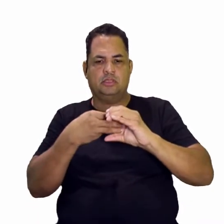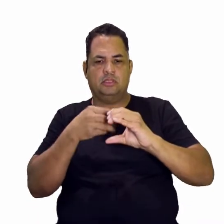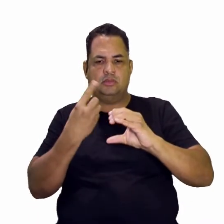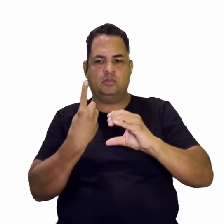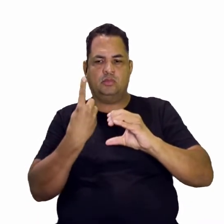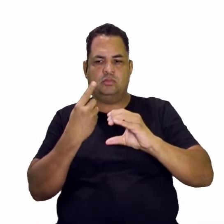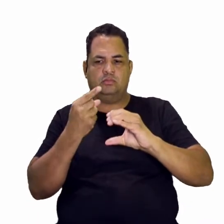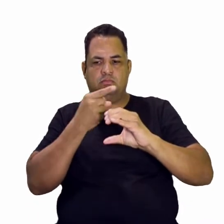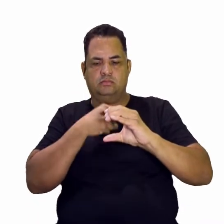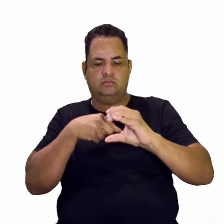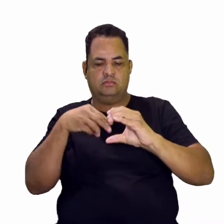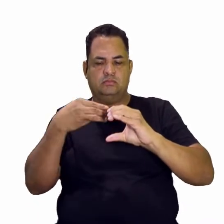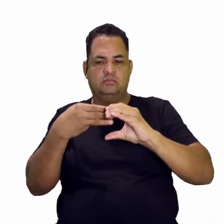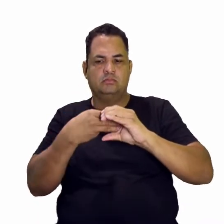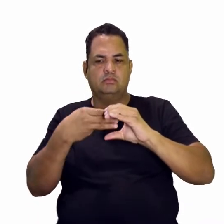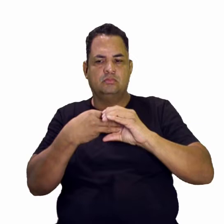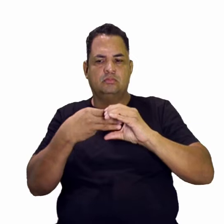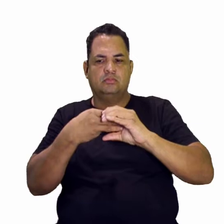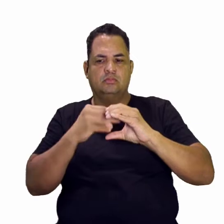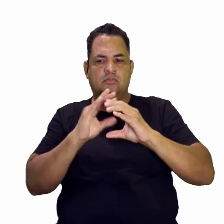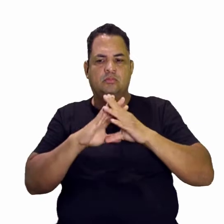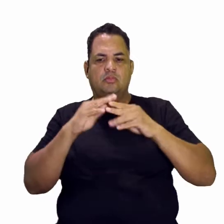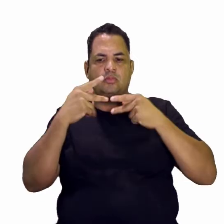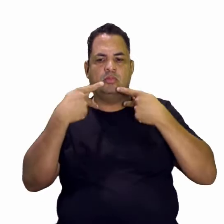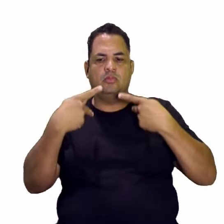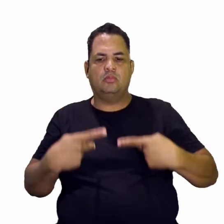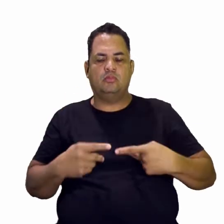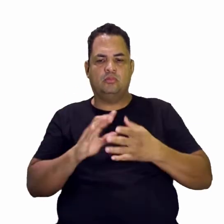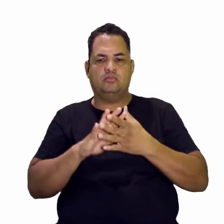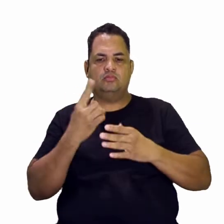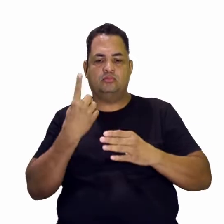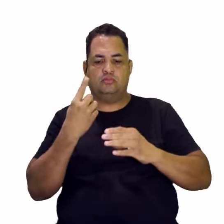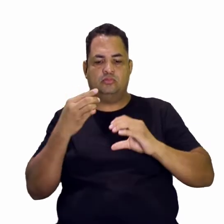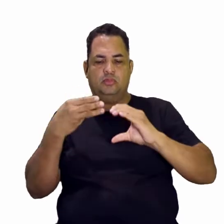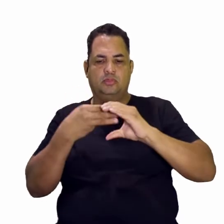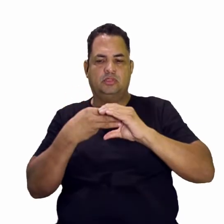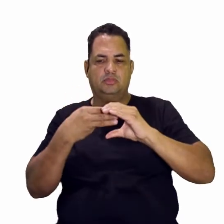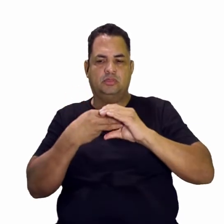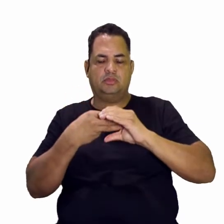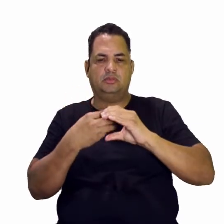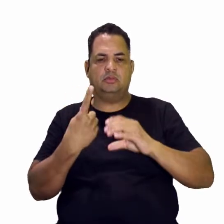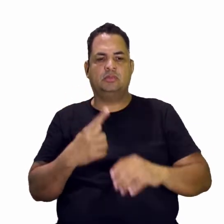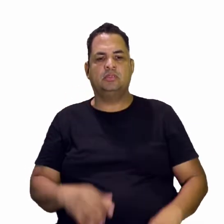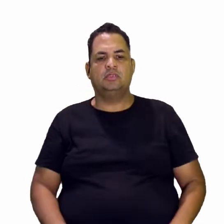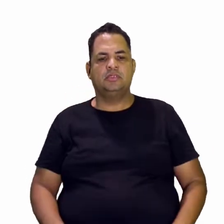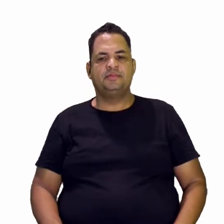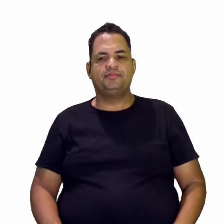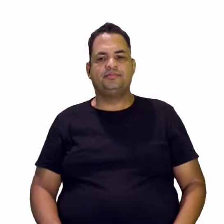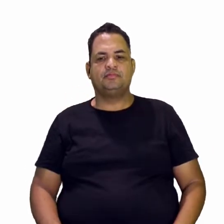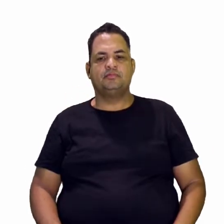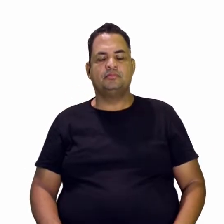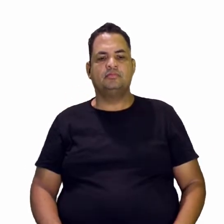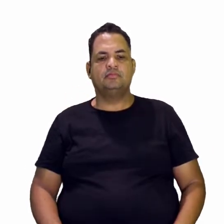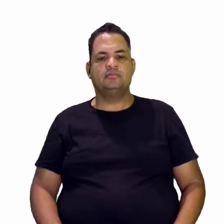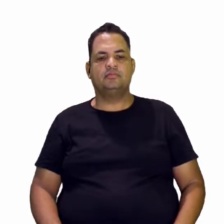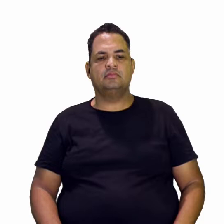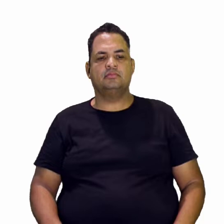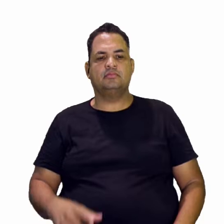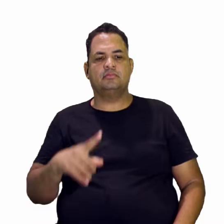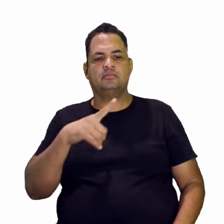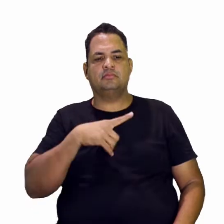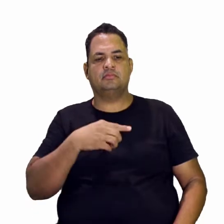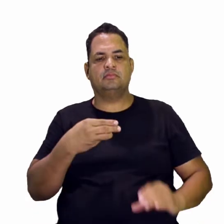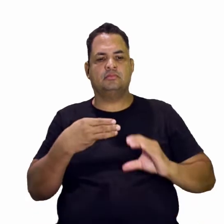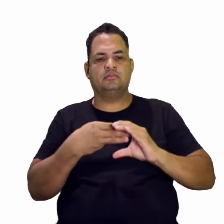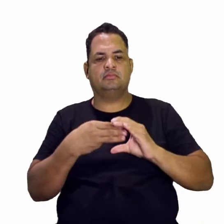Ou seja, uma única célula, o corpo todo desse indivíduo é dotado de uma única célula e tem uma célula